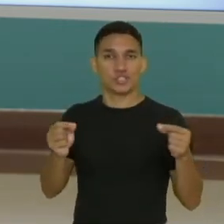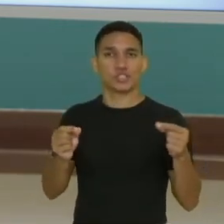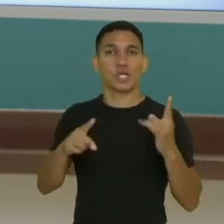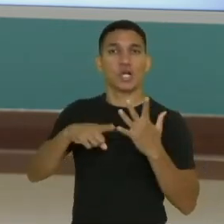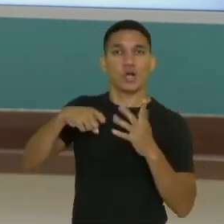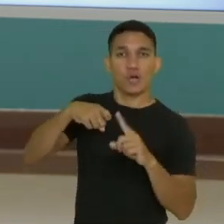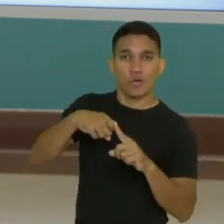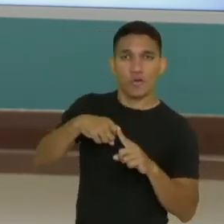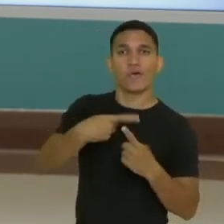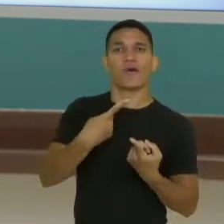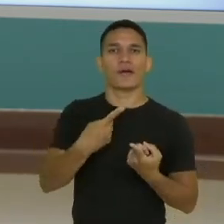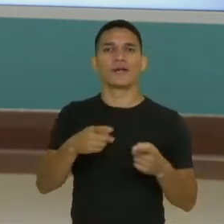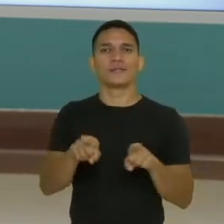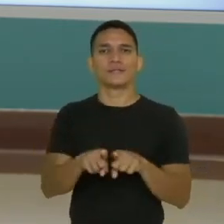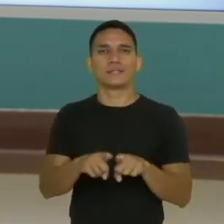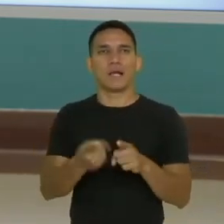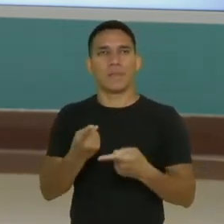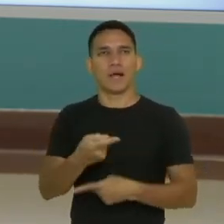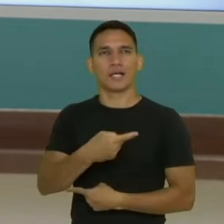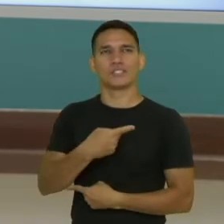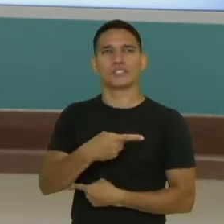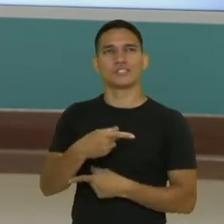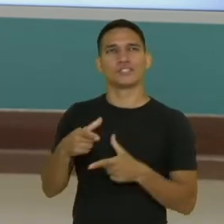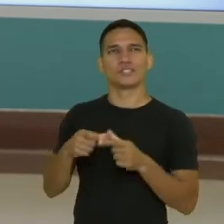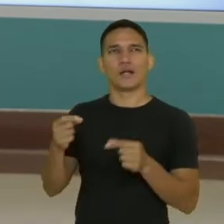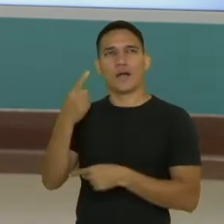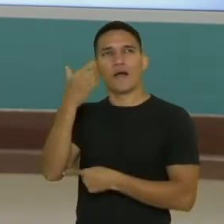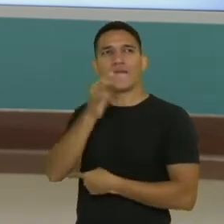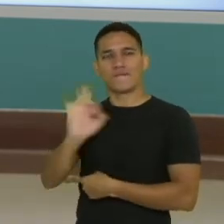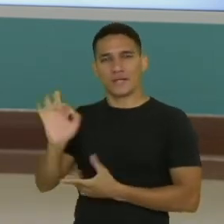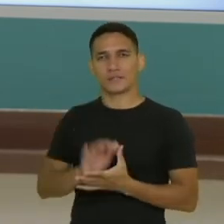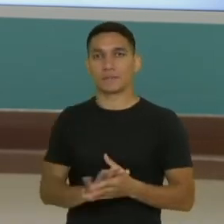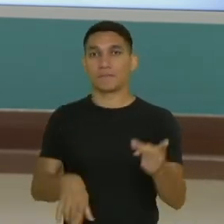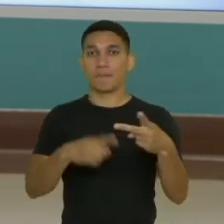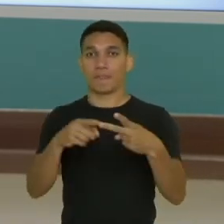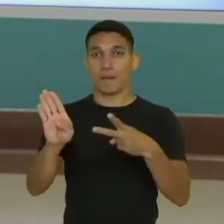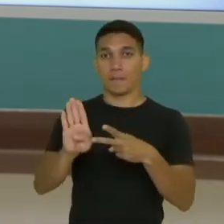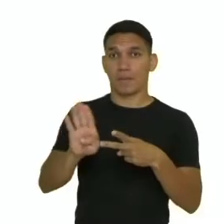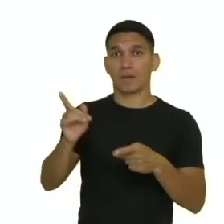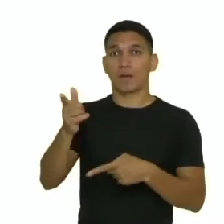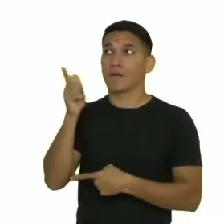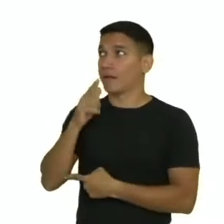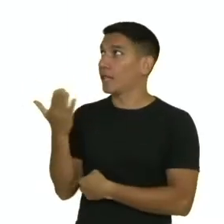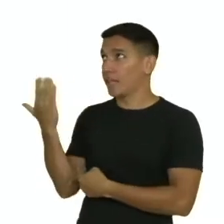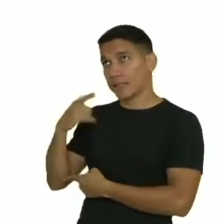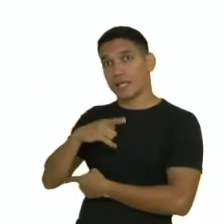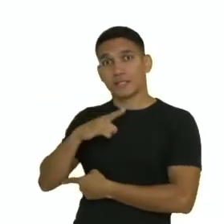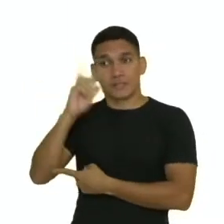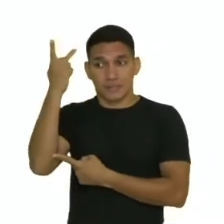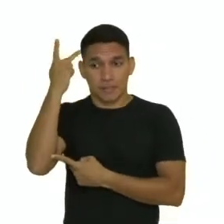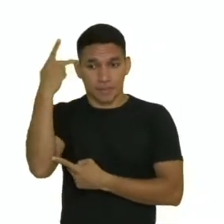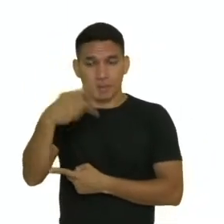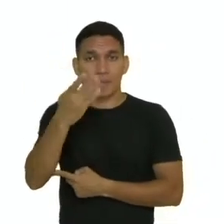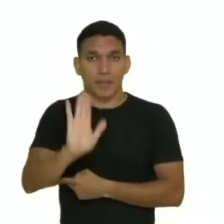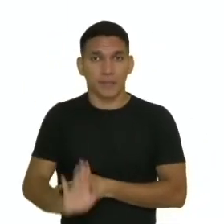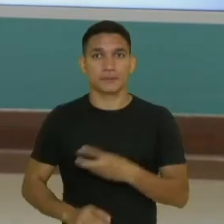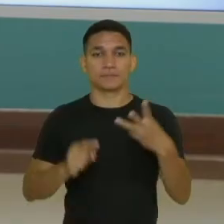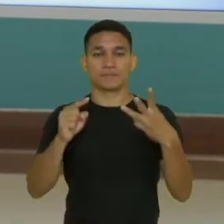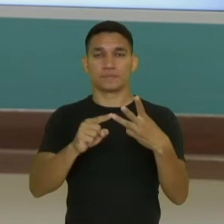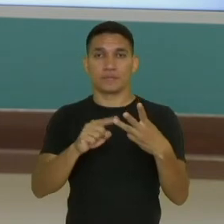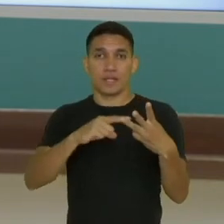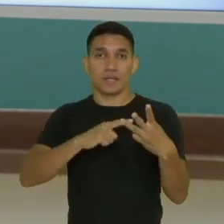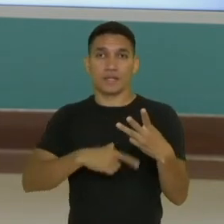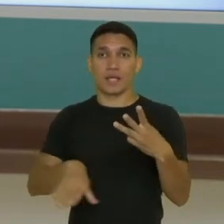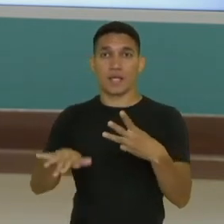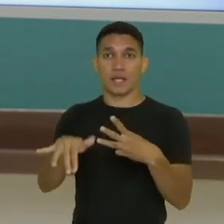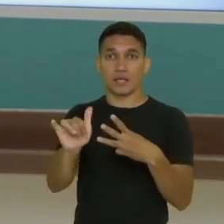falamos de cidades globais do grupo beta, nós podemos citar São Paulo no Brasil. E quando nós falamos do